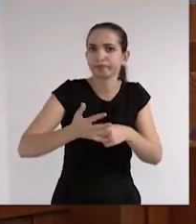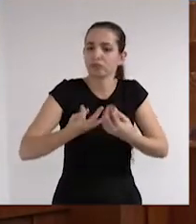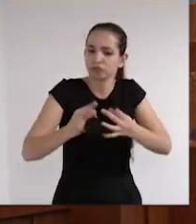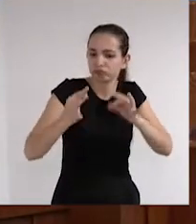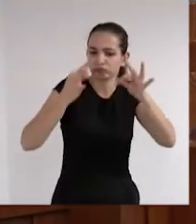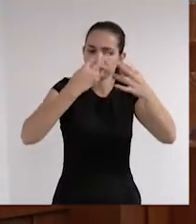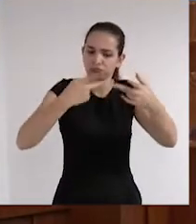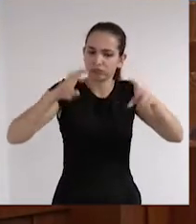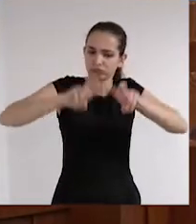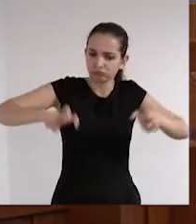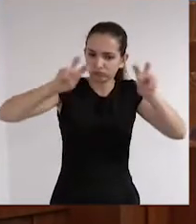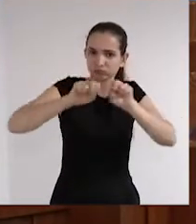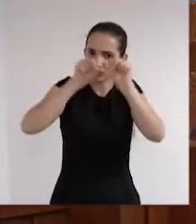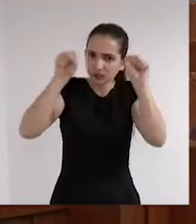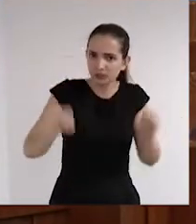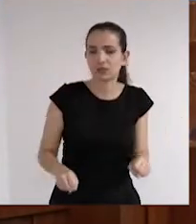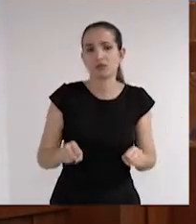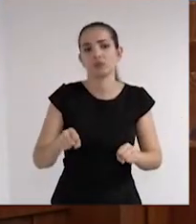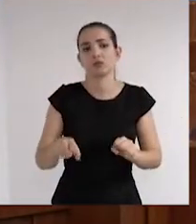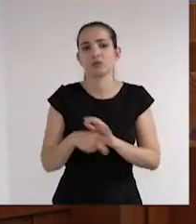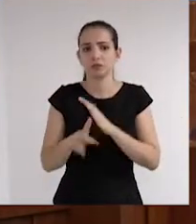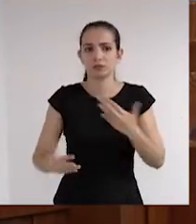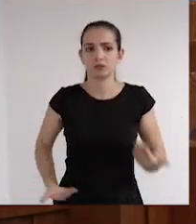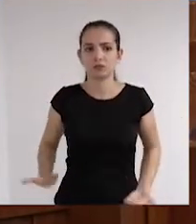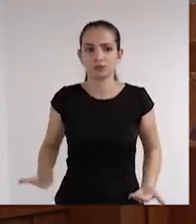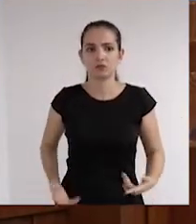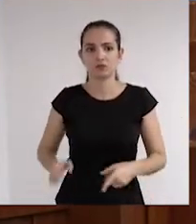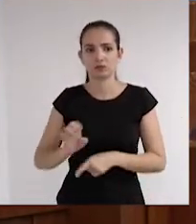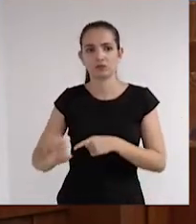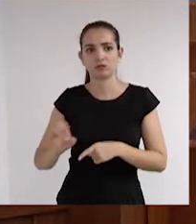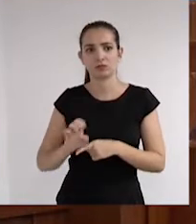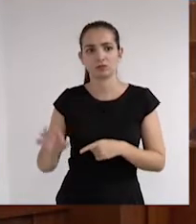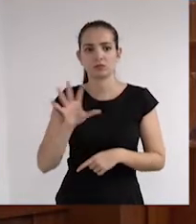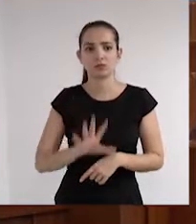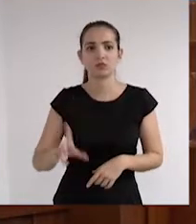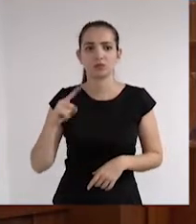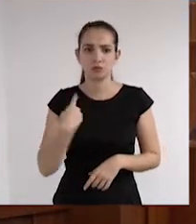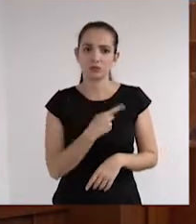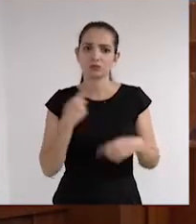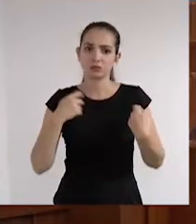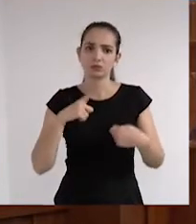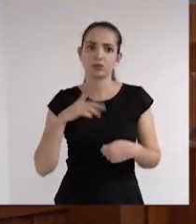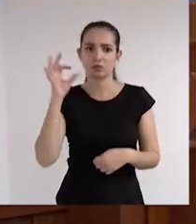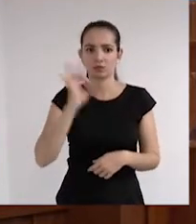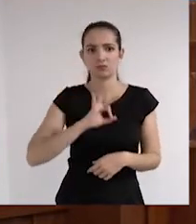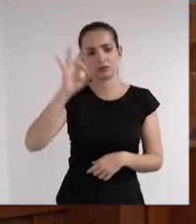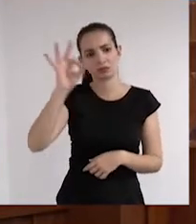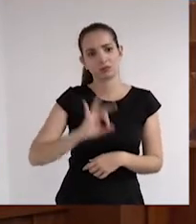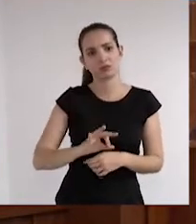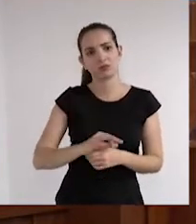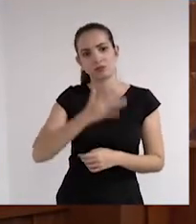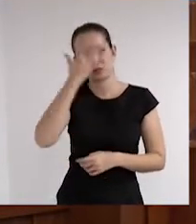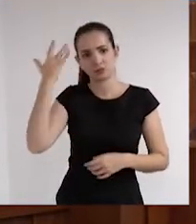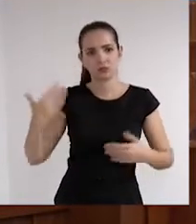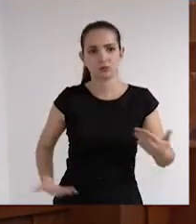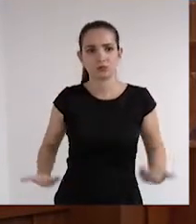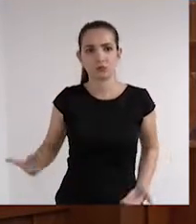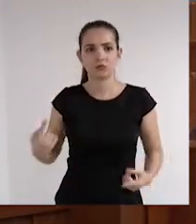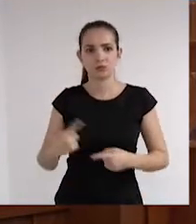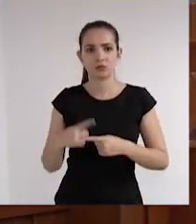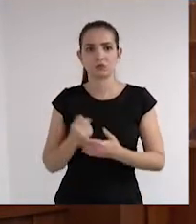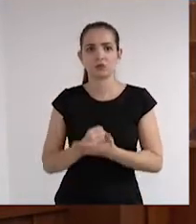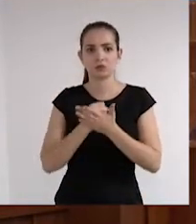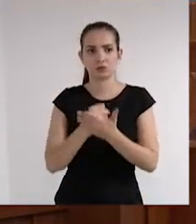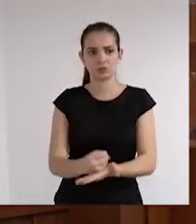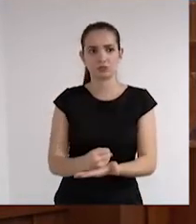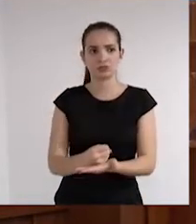Estado. Nós precisamos de um contingente razoável de servidores para poder dotar o Estado de uma